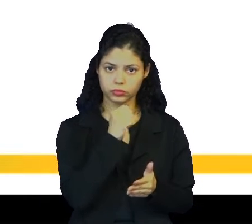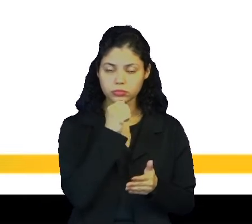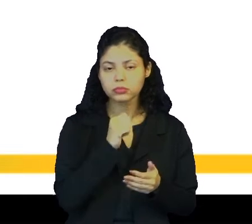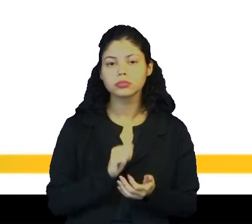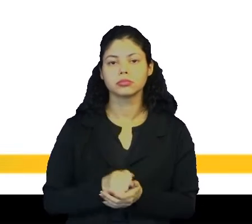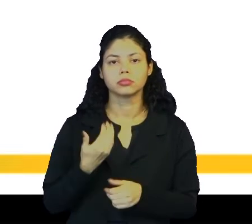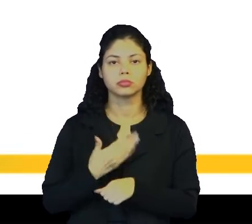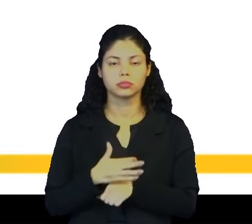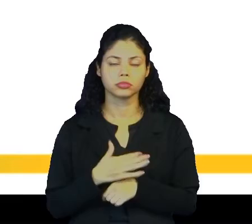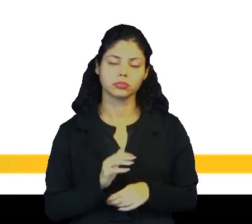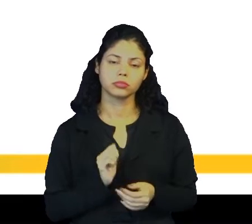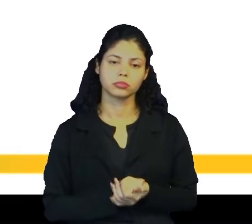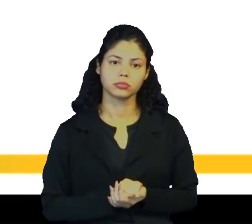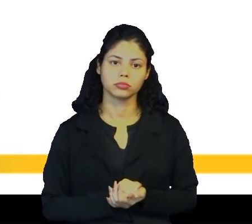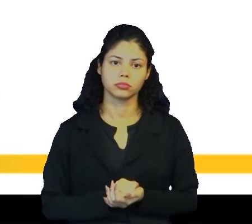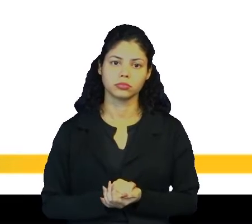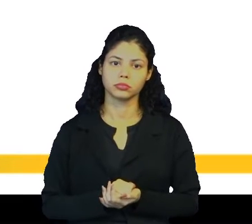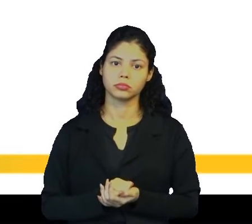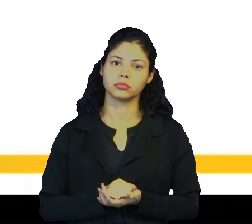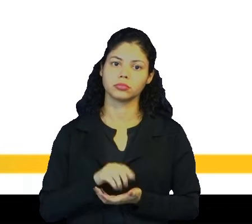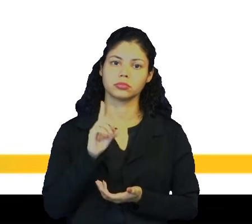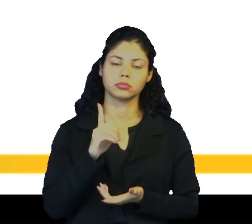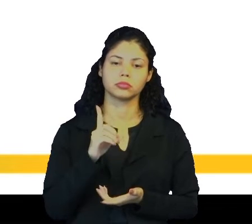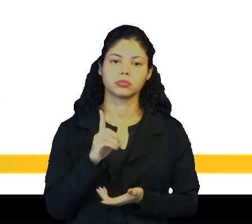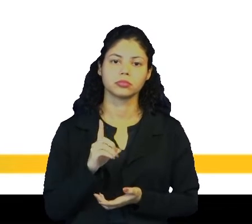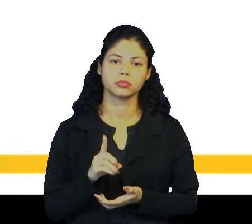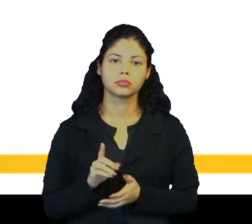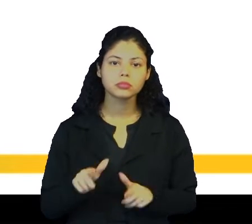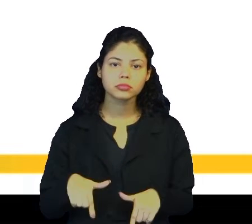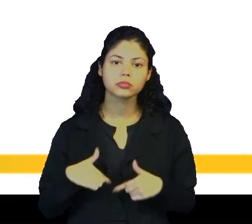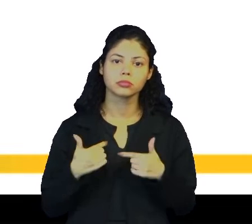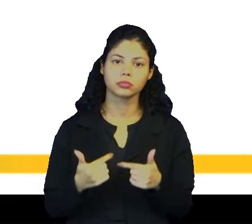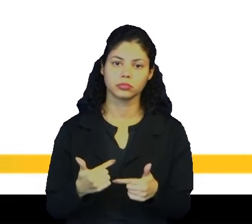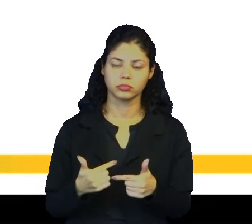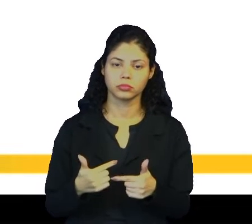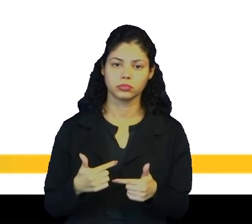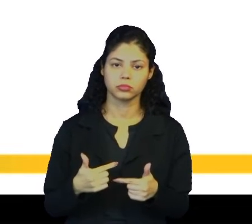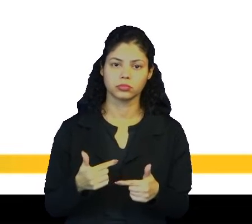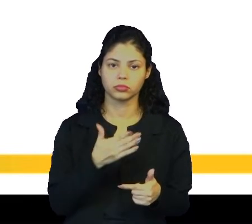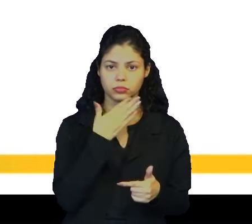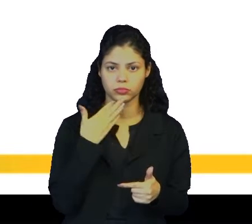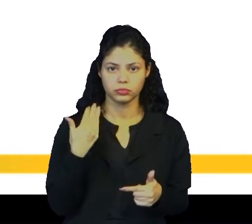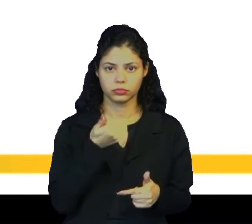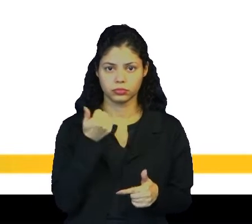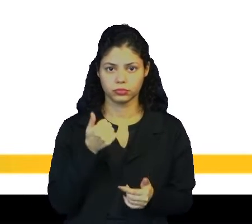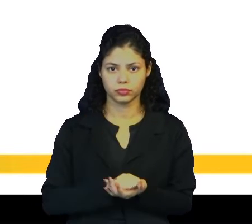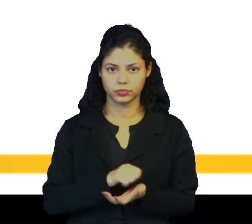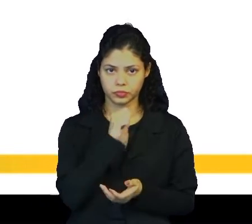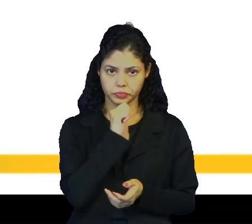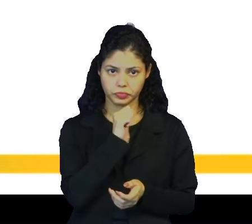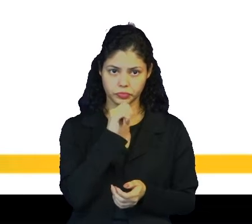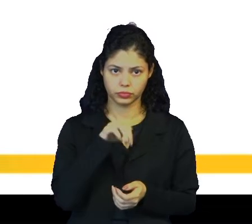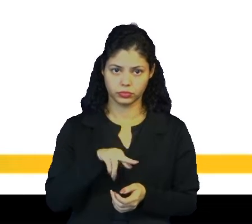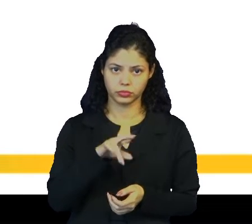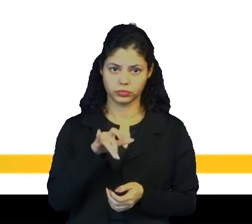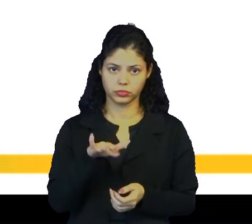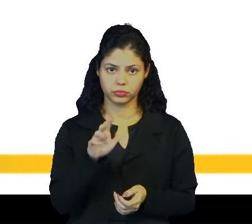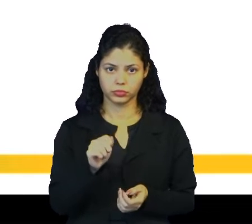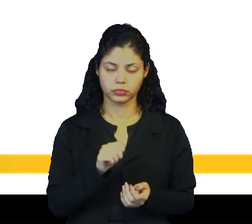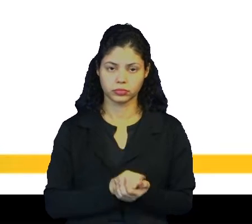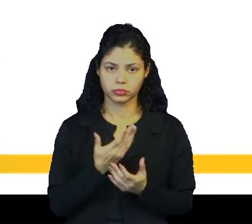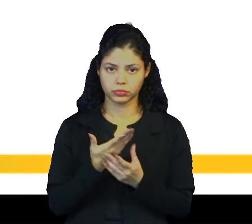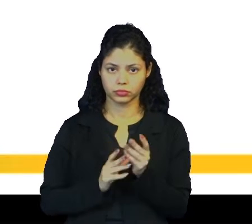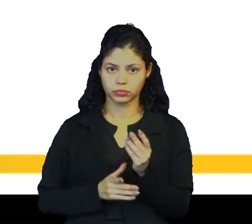navios estrangeiros. Letra D. A derrota militar das forças reformistas e a consolidação do absolutismo monárquico nas mãos